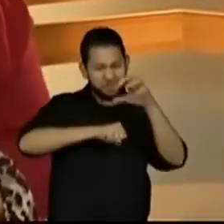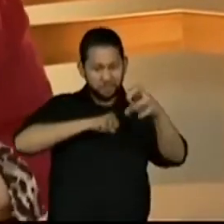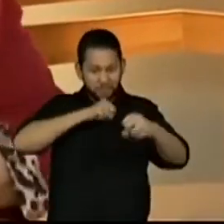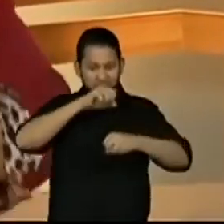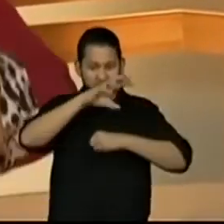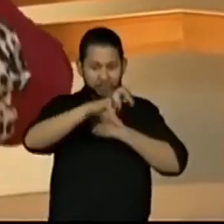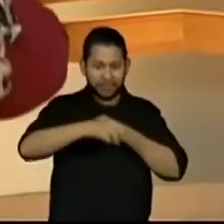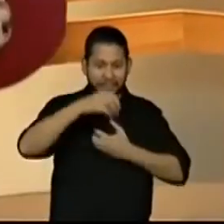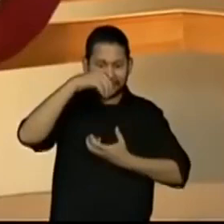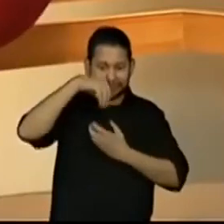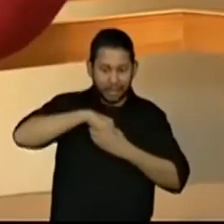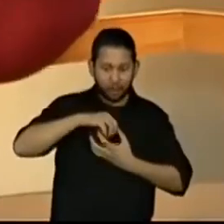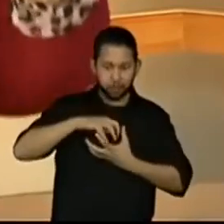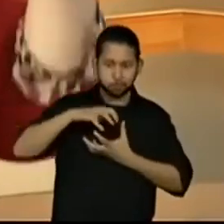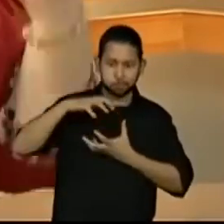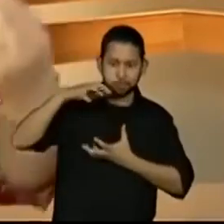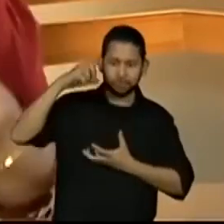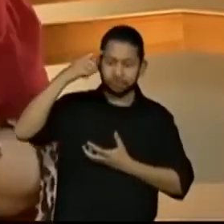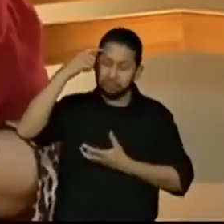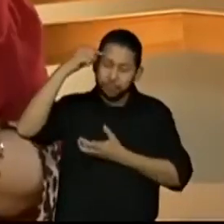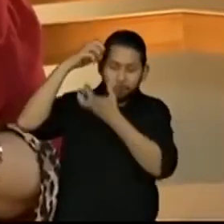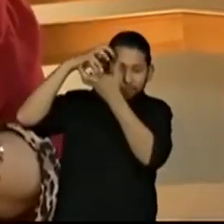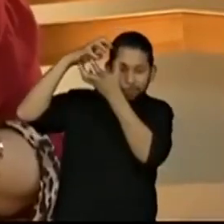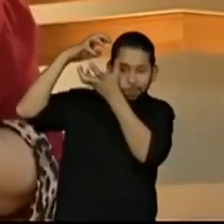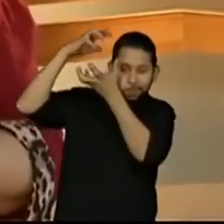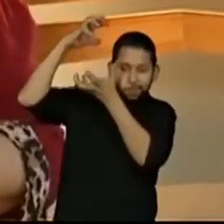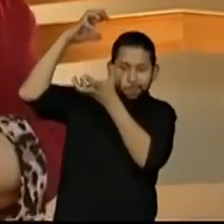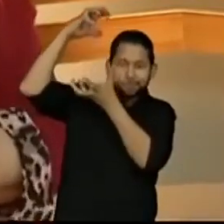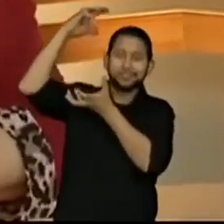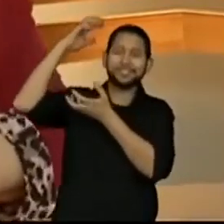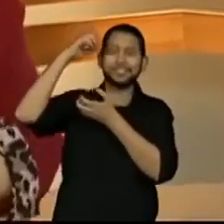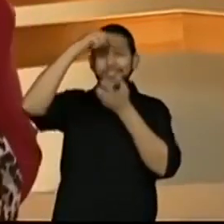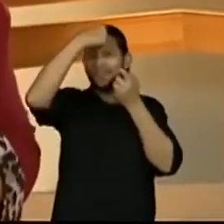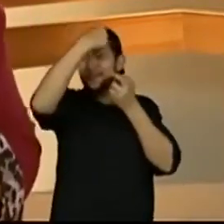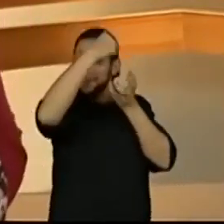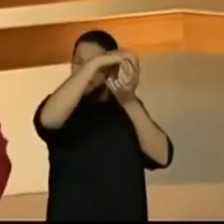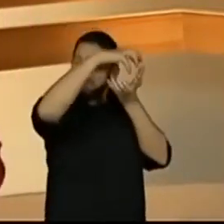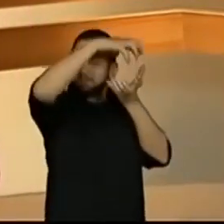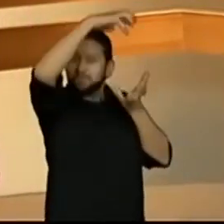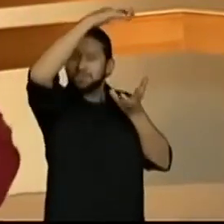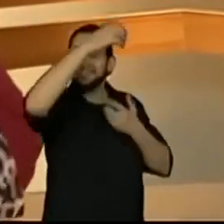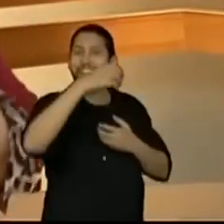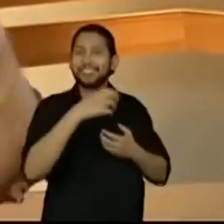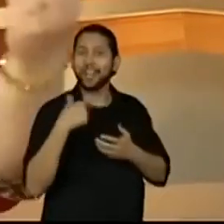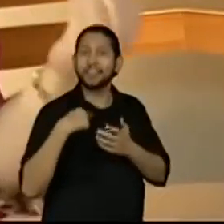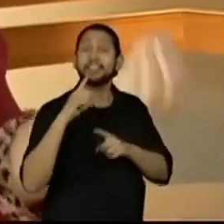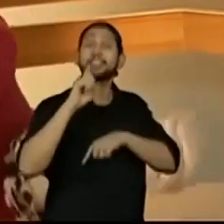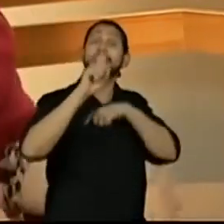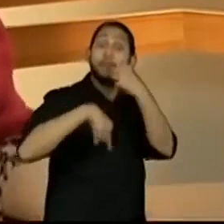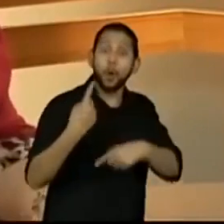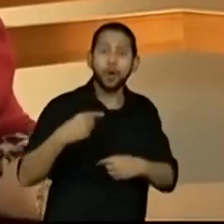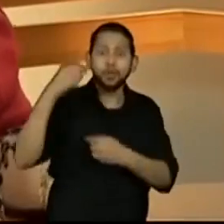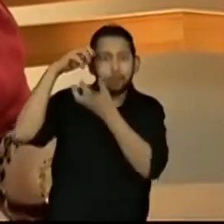facilitar a minha articulação das minhas ideias, para culminar na minha escrita, na minha compreensão diante